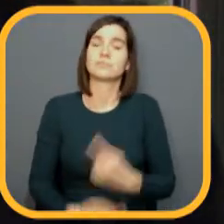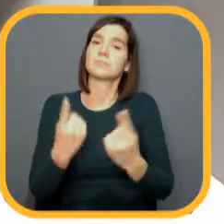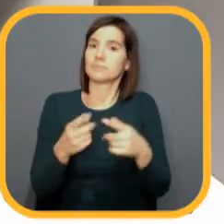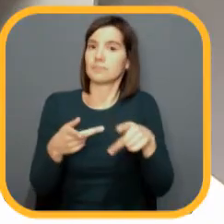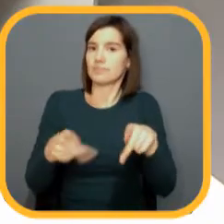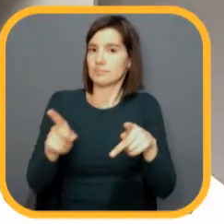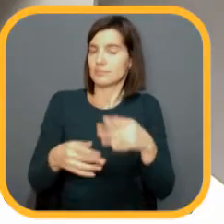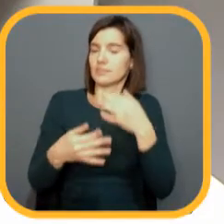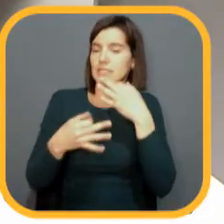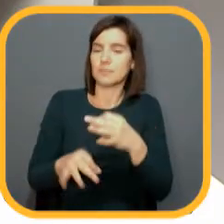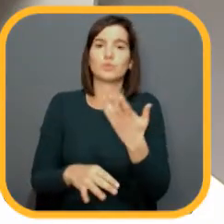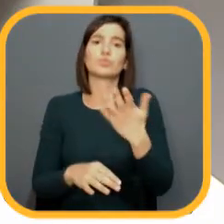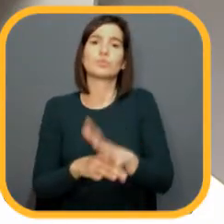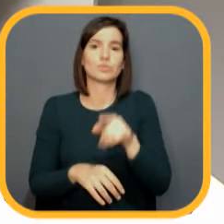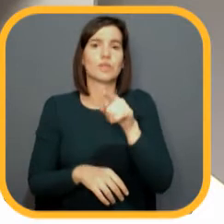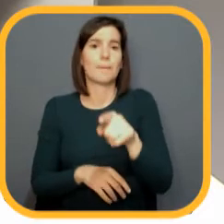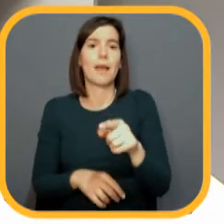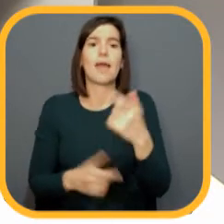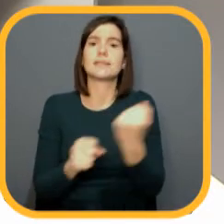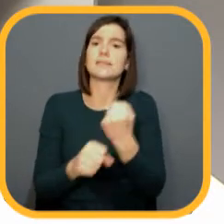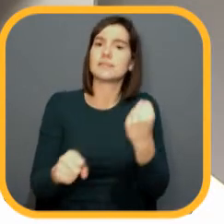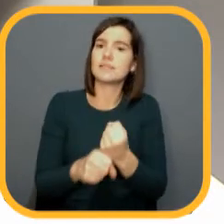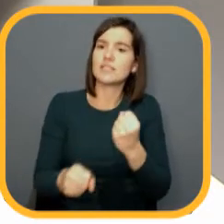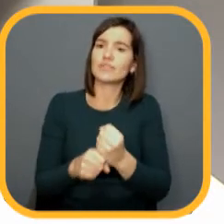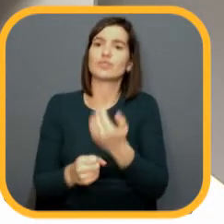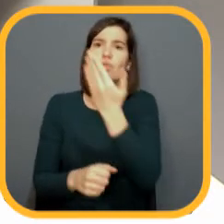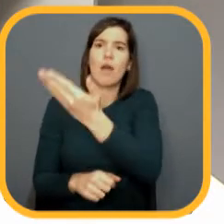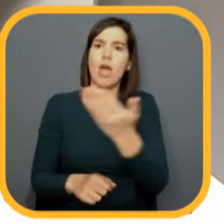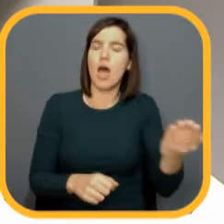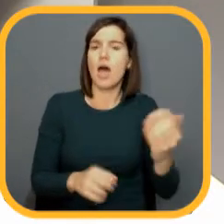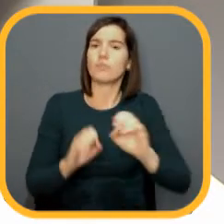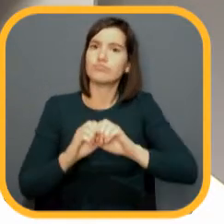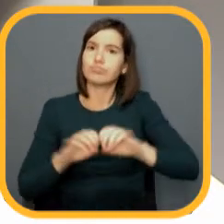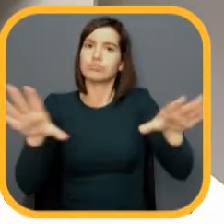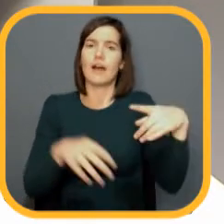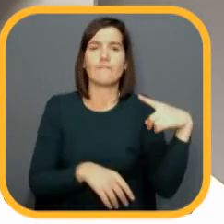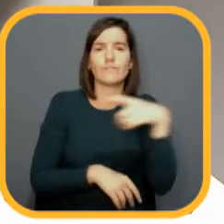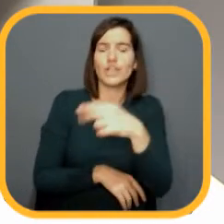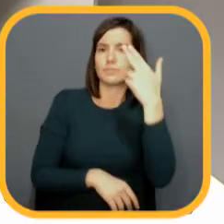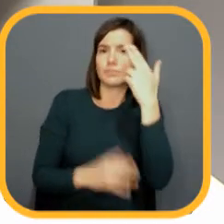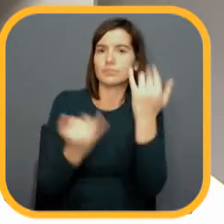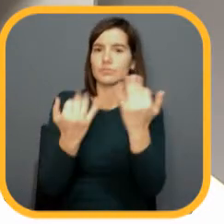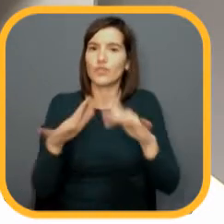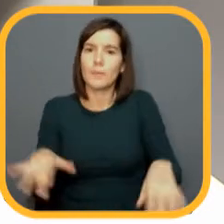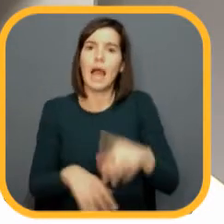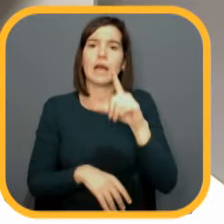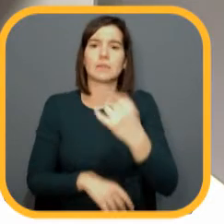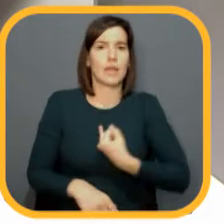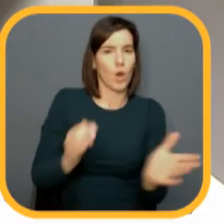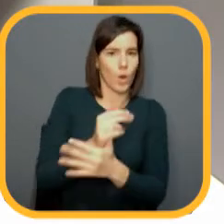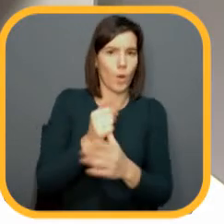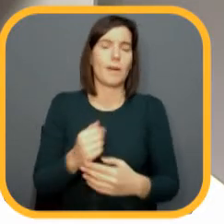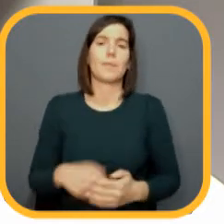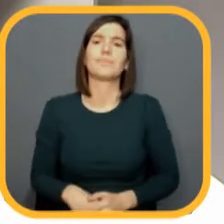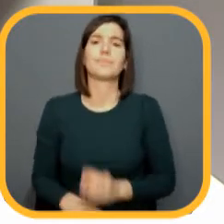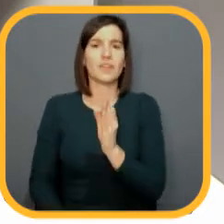mesmo. Alguns dos métodos mais comuns incluem ataques de negação de serviço distribuído, bots e vírus, pirataria informática e